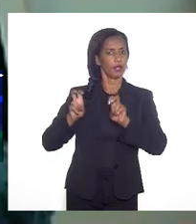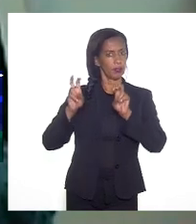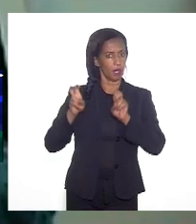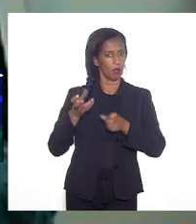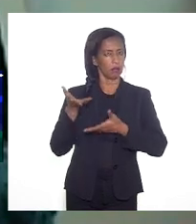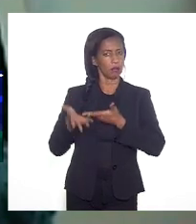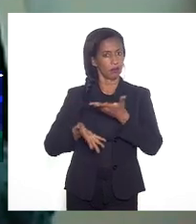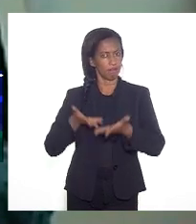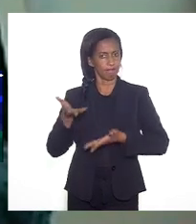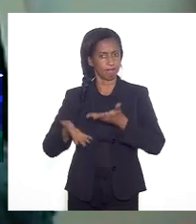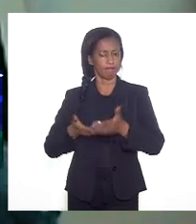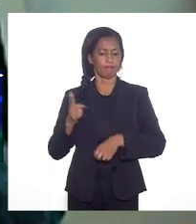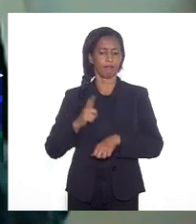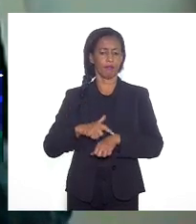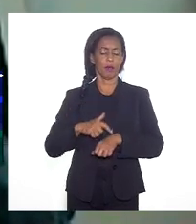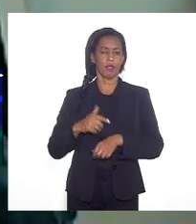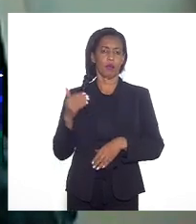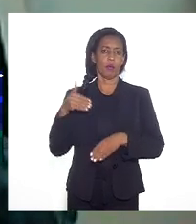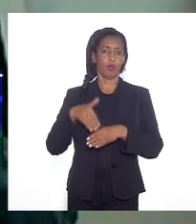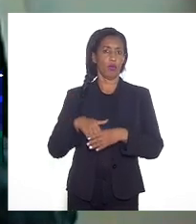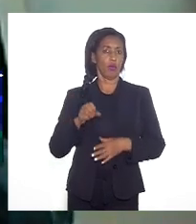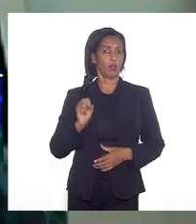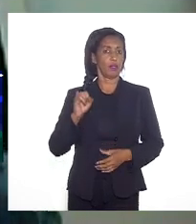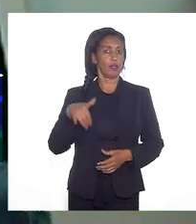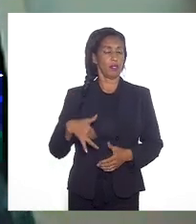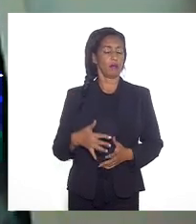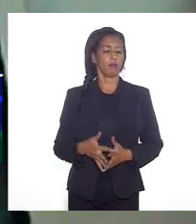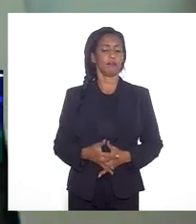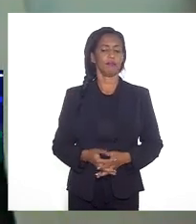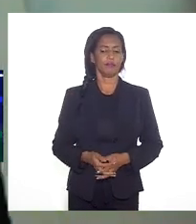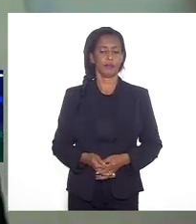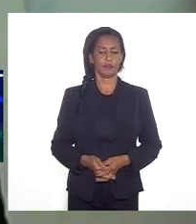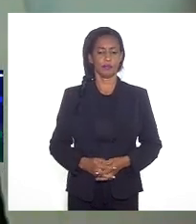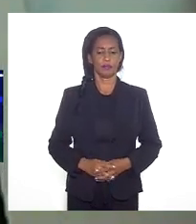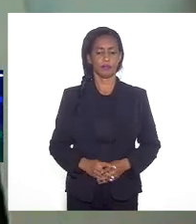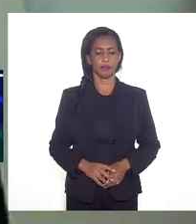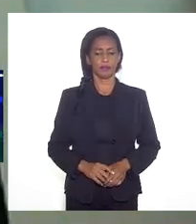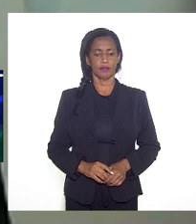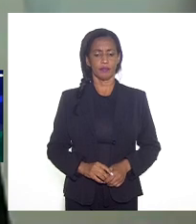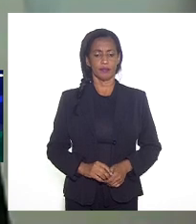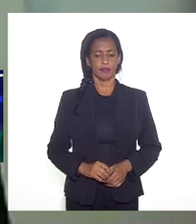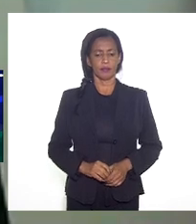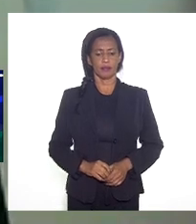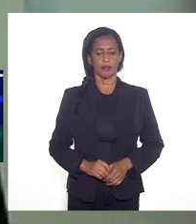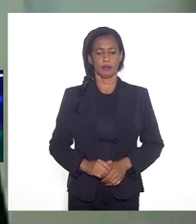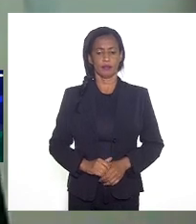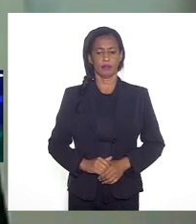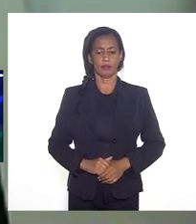tratando nesse momento. Portanto, meu voto é sim.